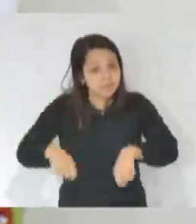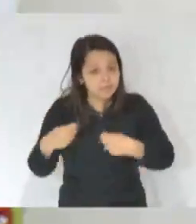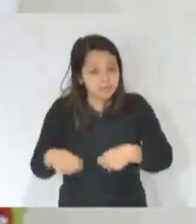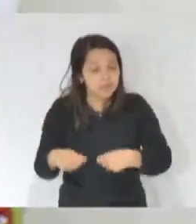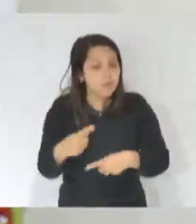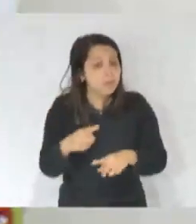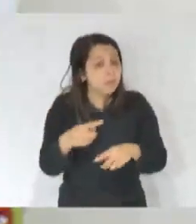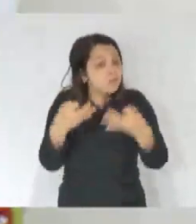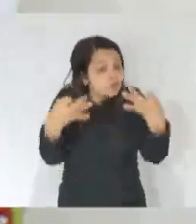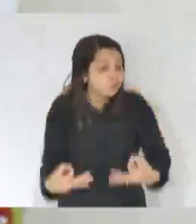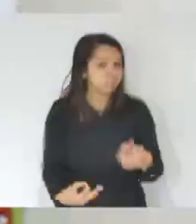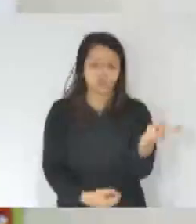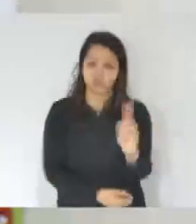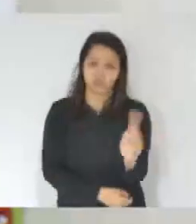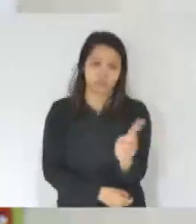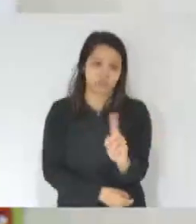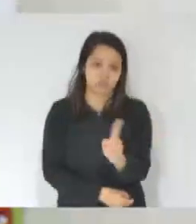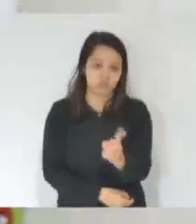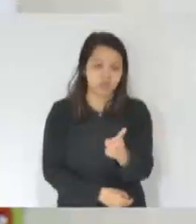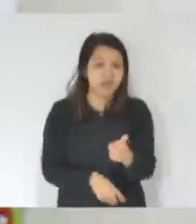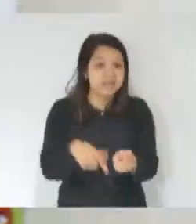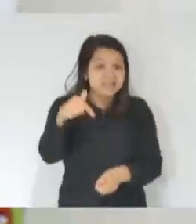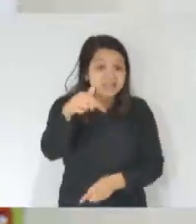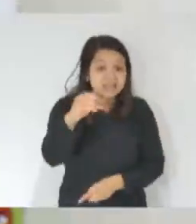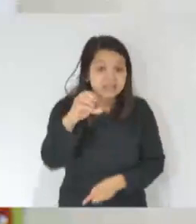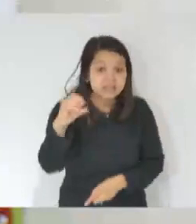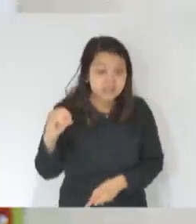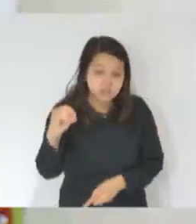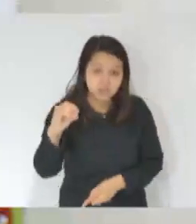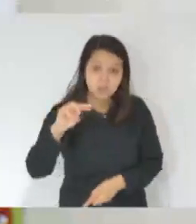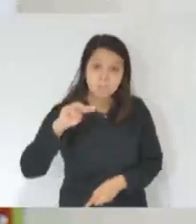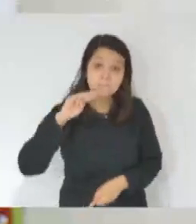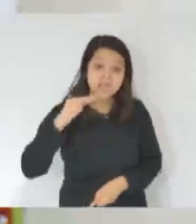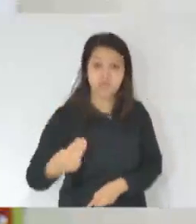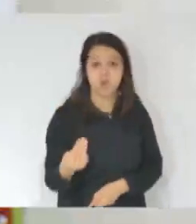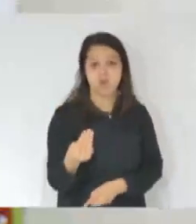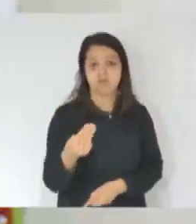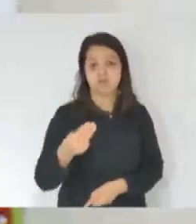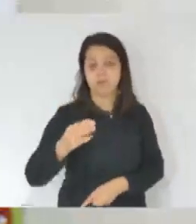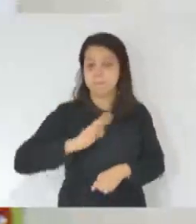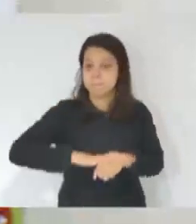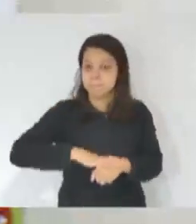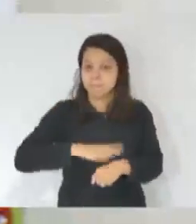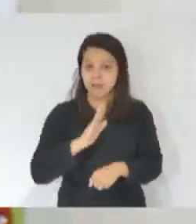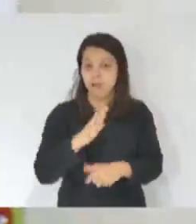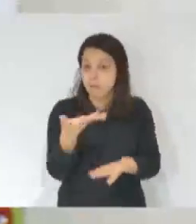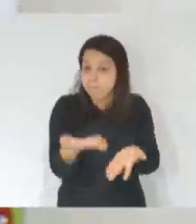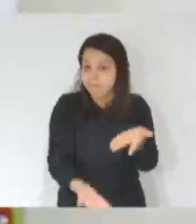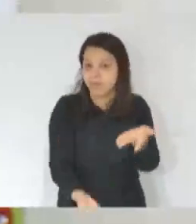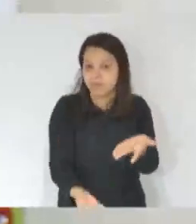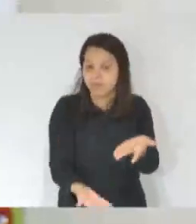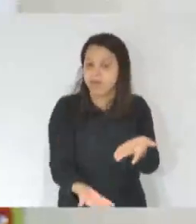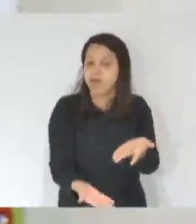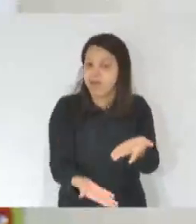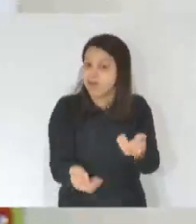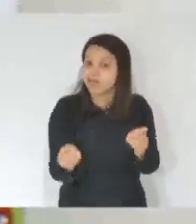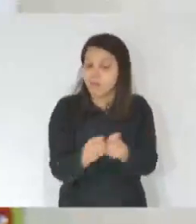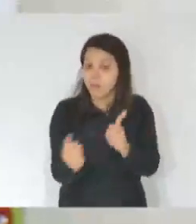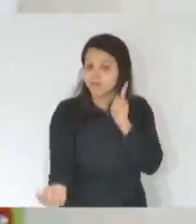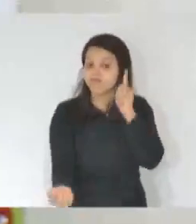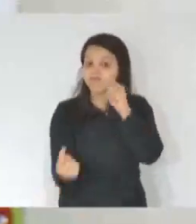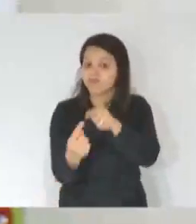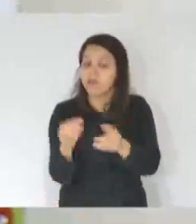são 700 milhões a mais se nós perdermos isso. E isso tem muito a ver com a falta de